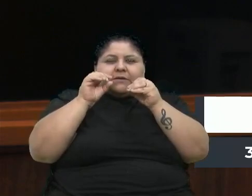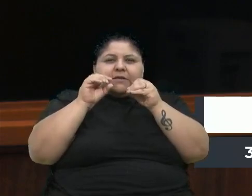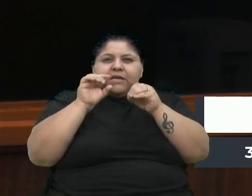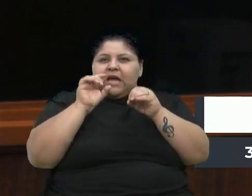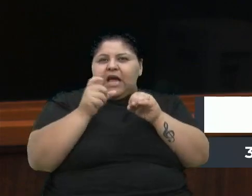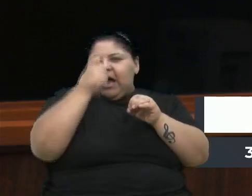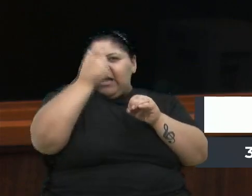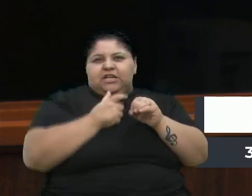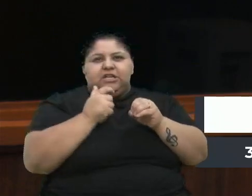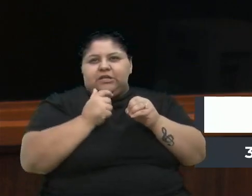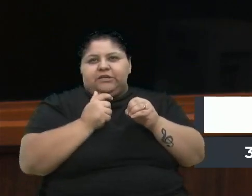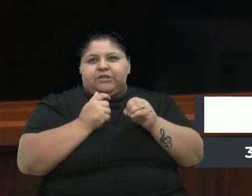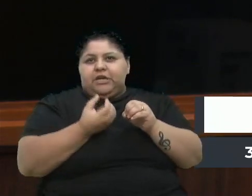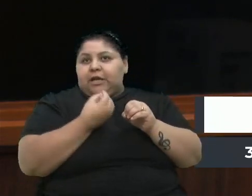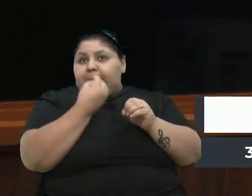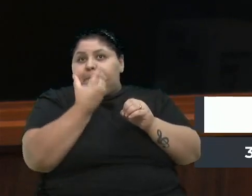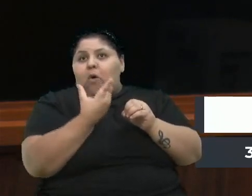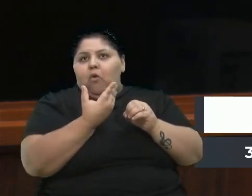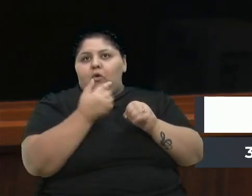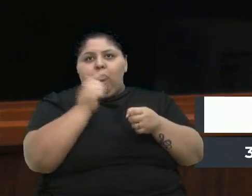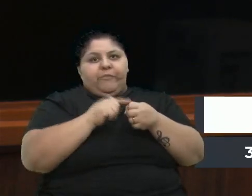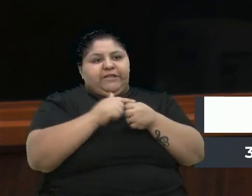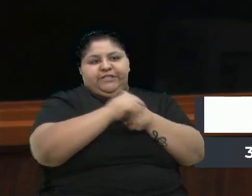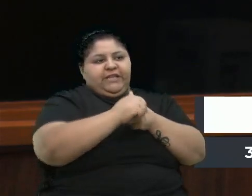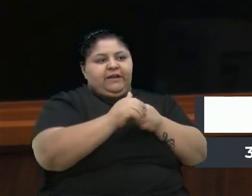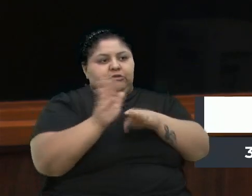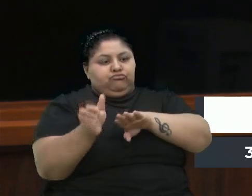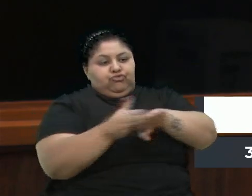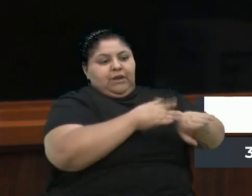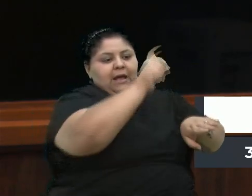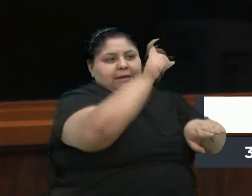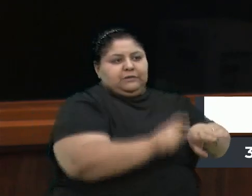cidade é tirar essas pessoas, matar de preferência.